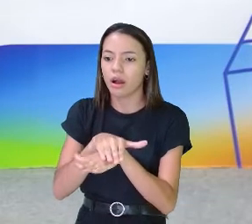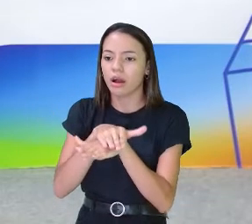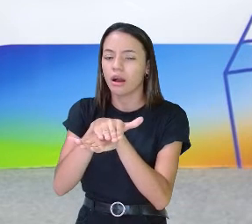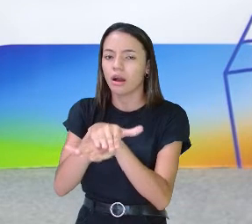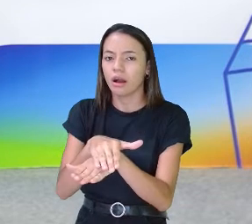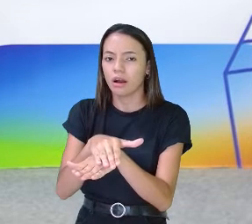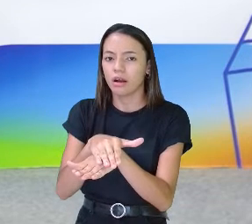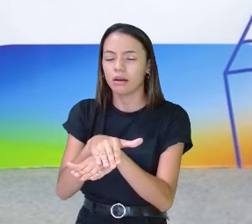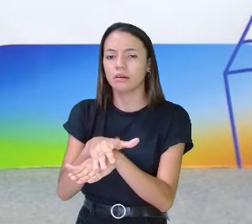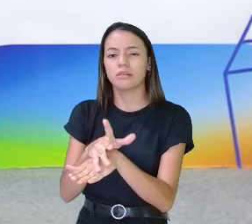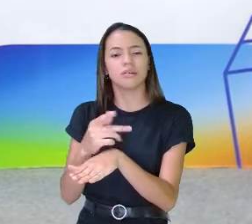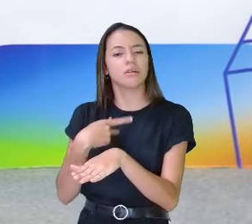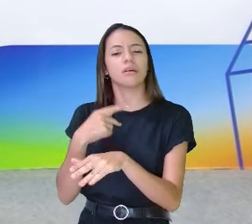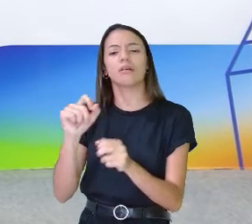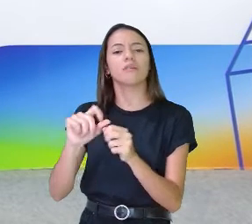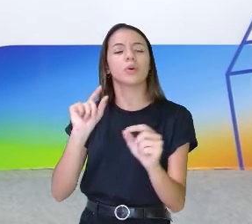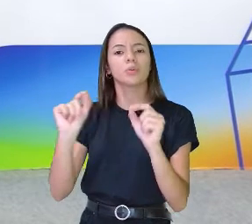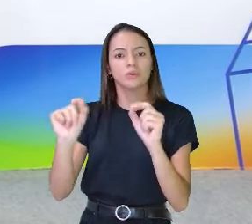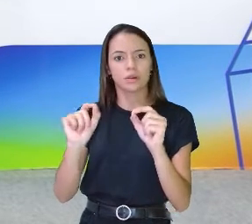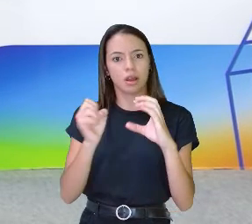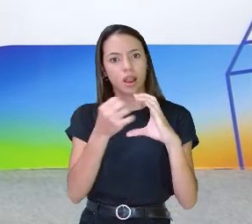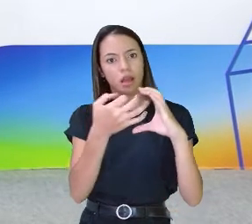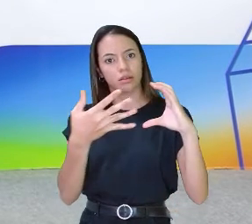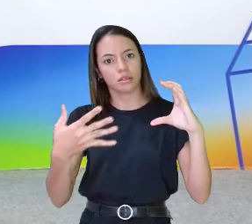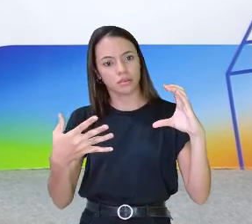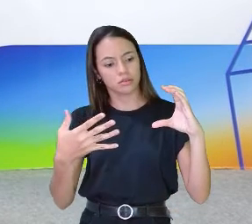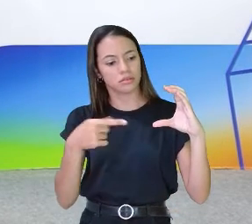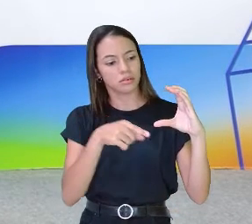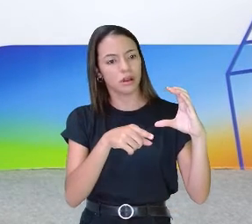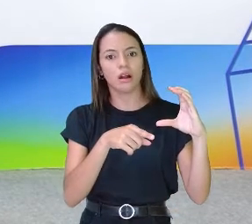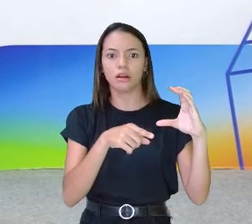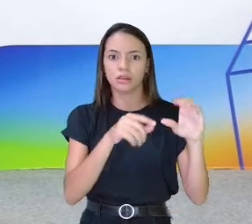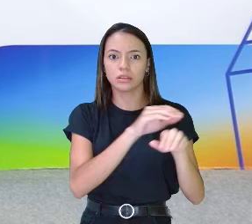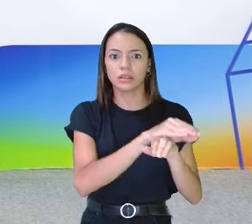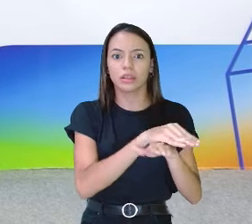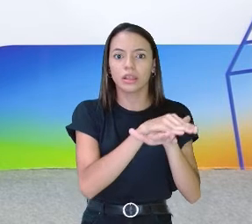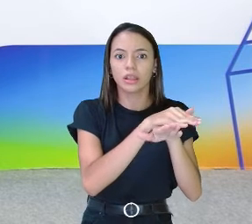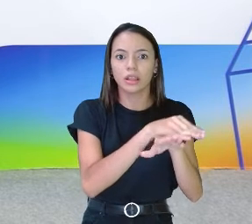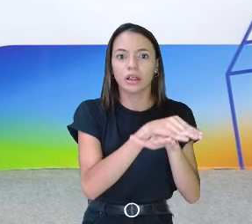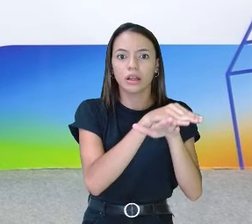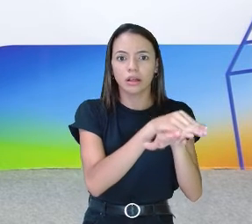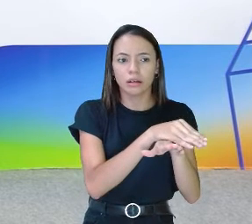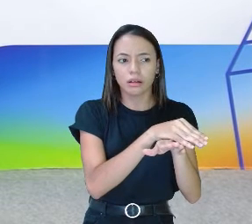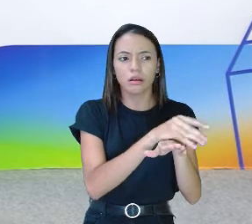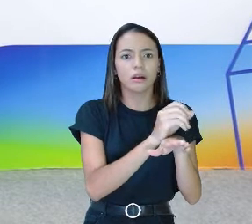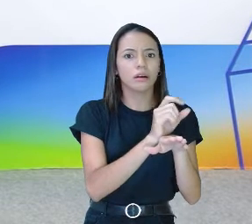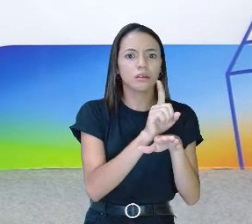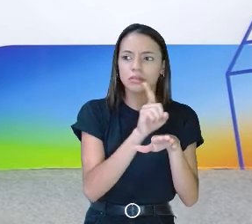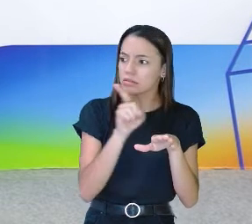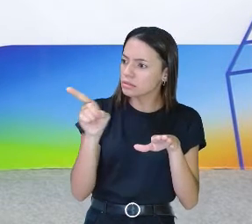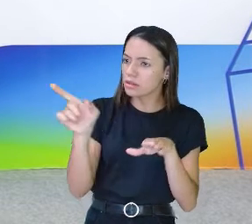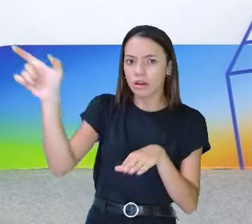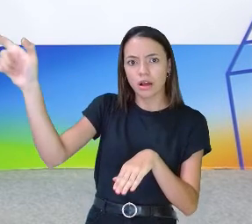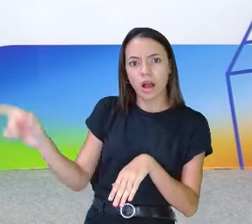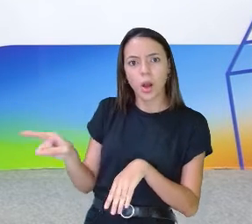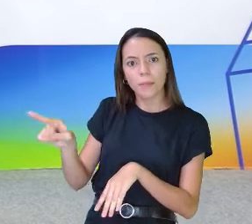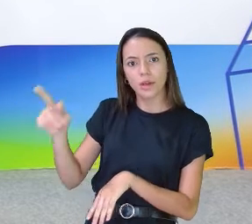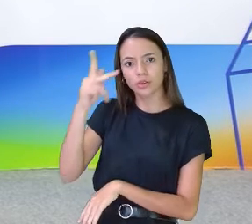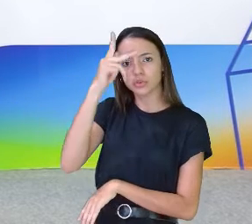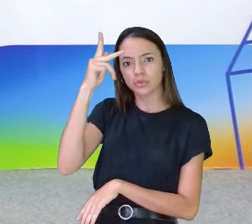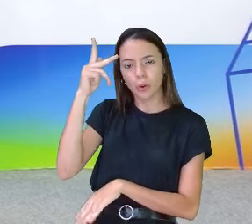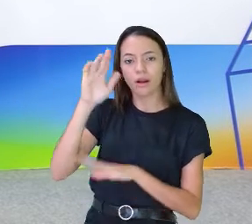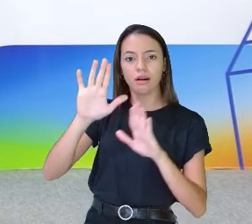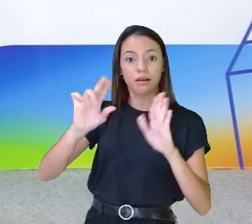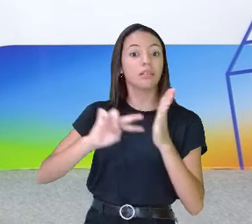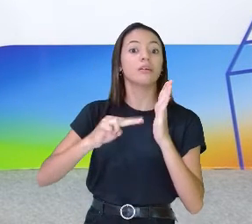quê? Emprestando as características da tartaruga ao indivíduo. E ao fazer isso, eu quero dizer que, na verdade, ele